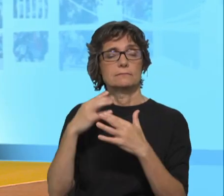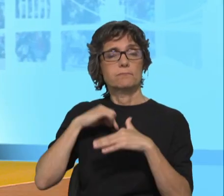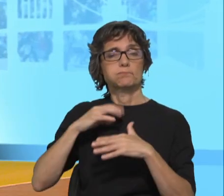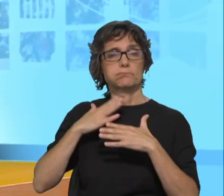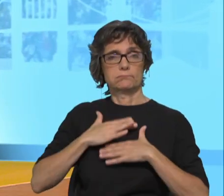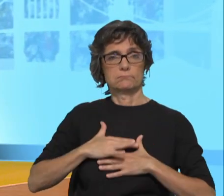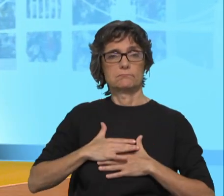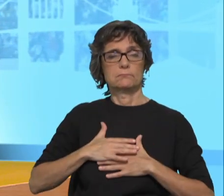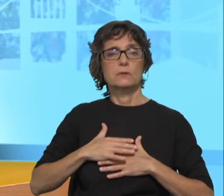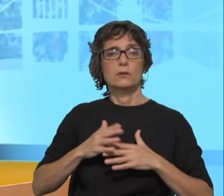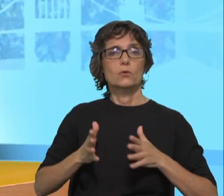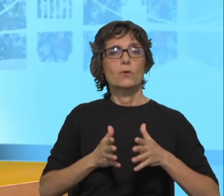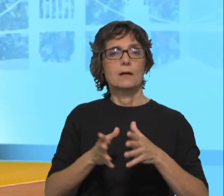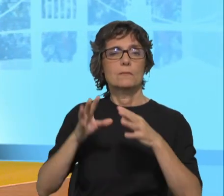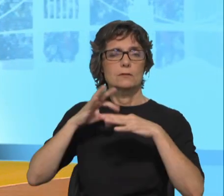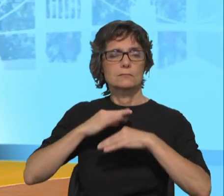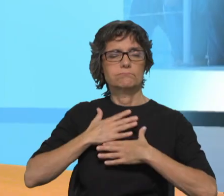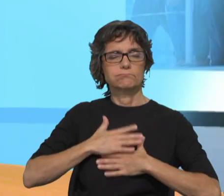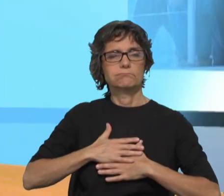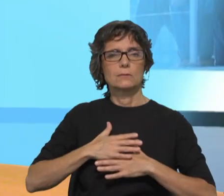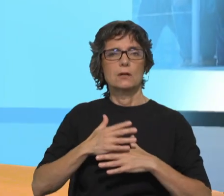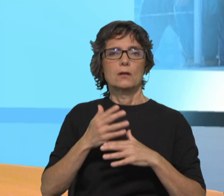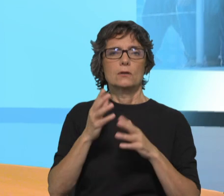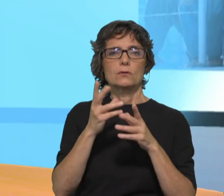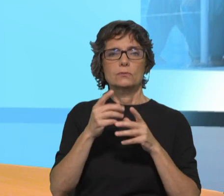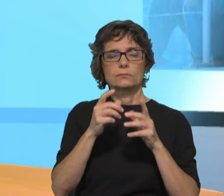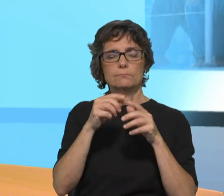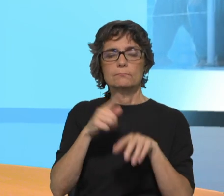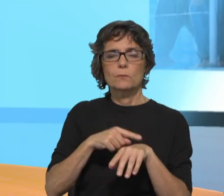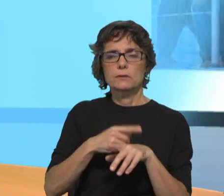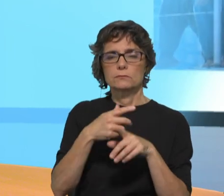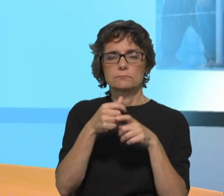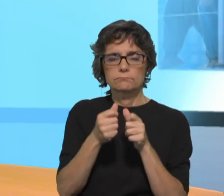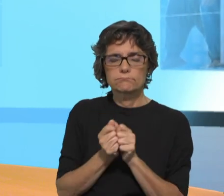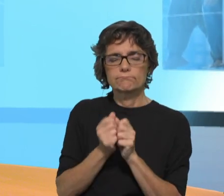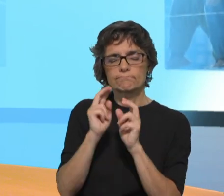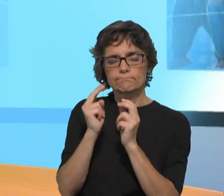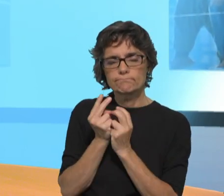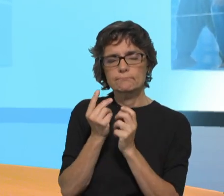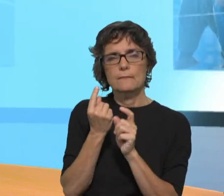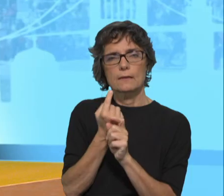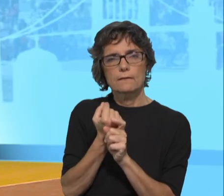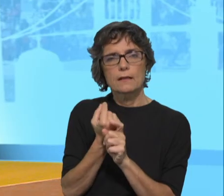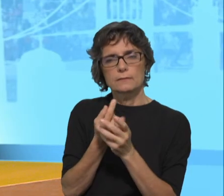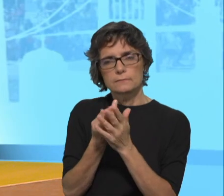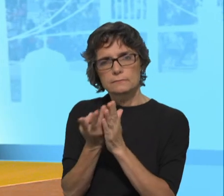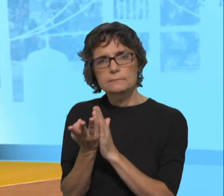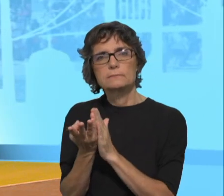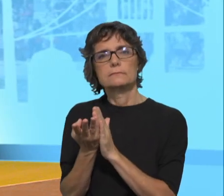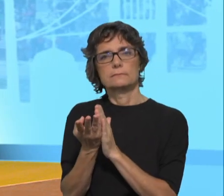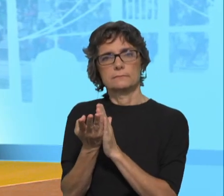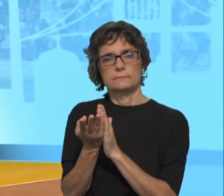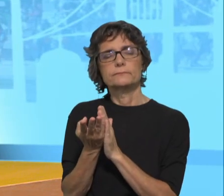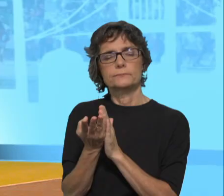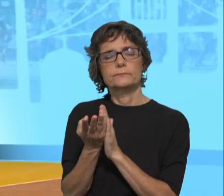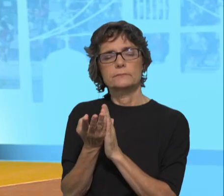isto é, o caminho espiritual, com mais paragens, com mais meditações, com mais atividades a realizar, no sentido de que o